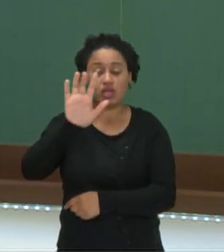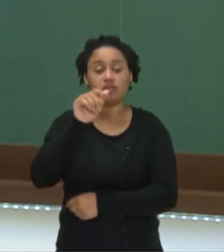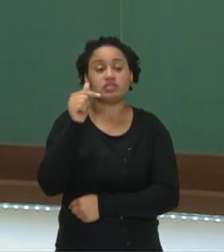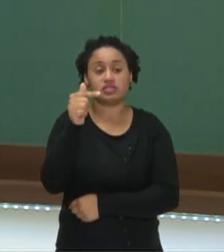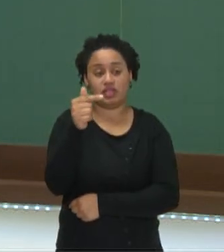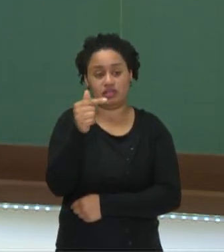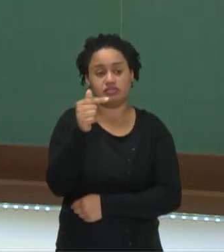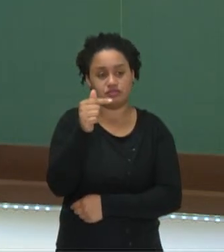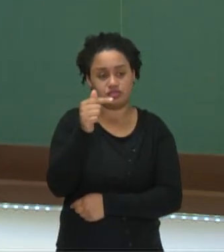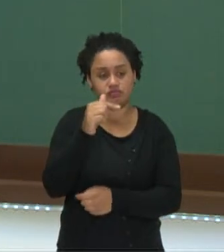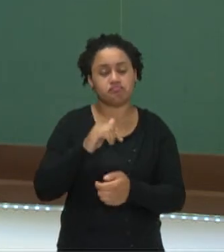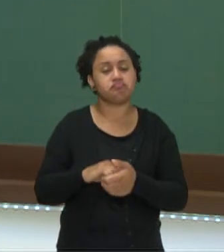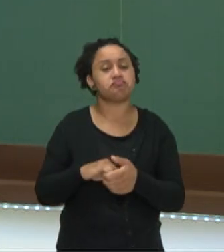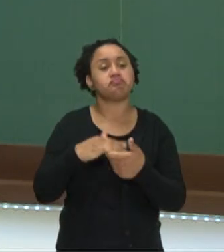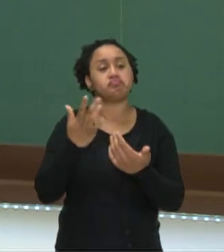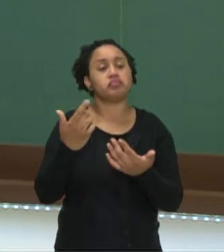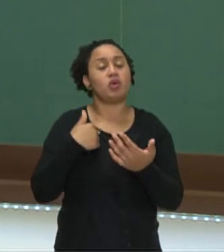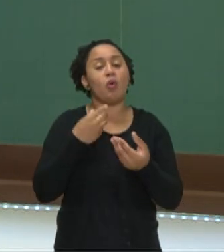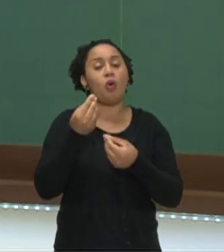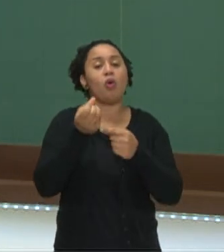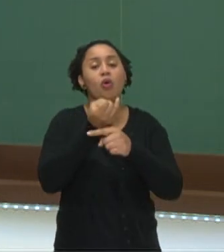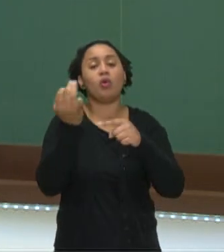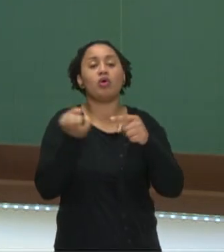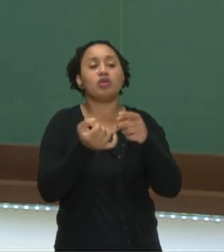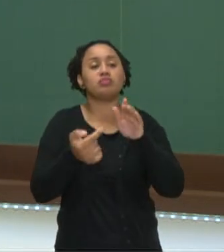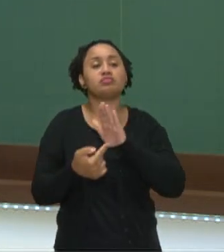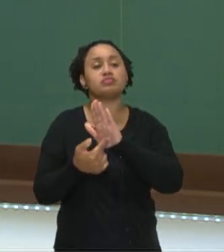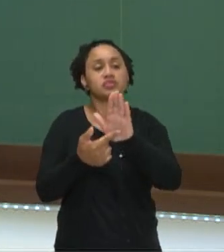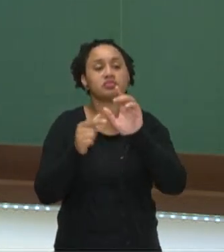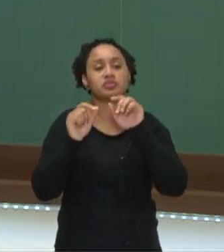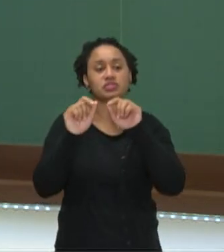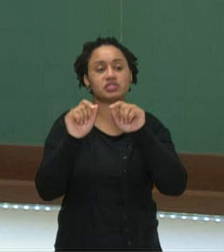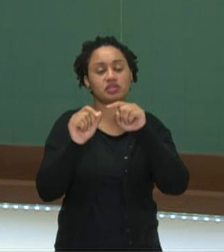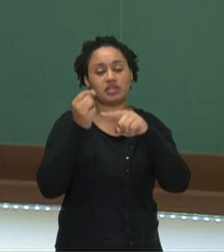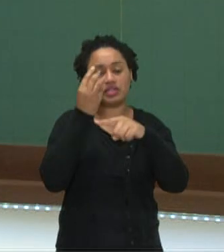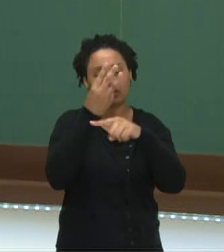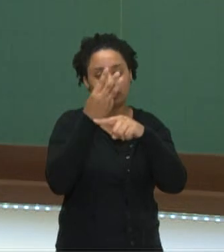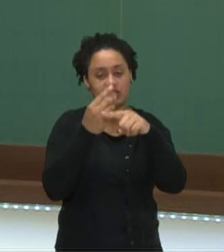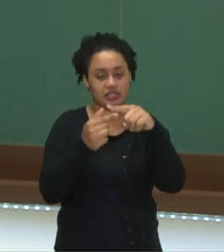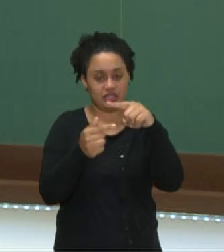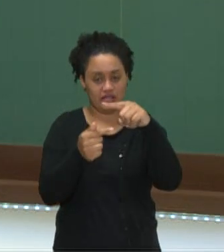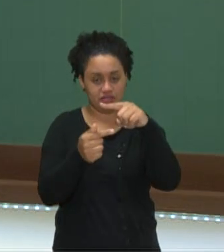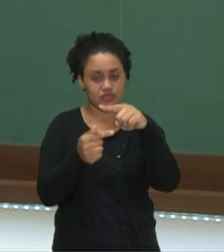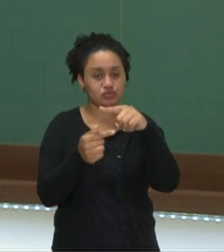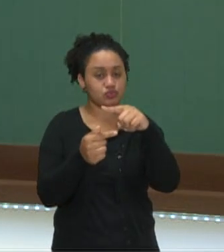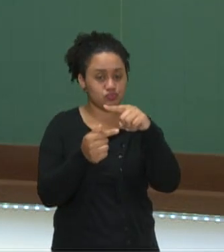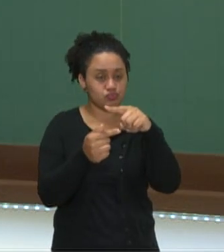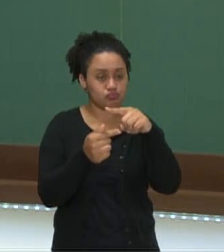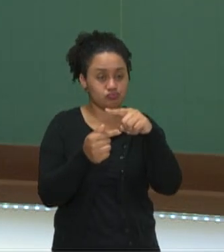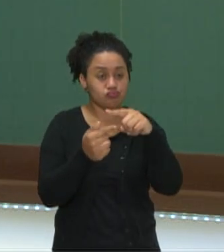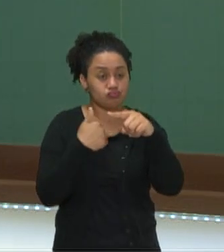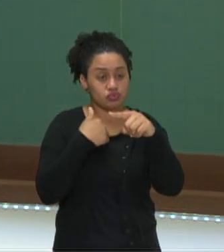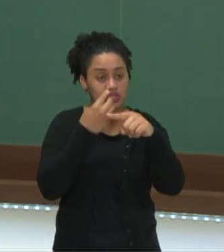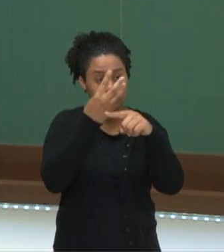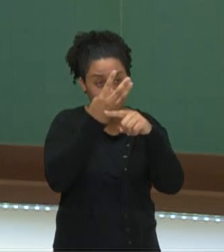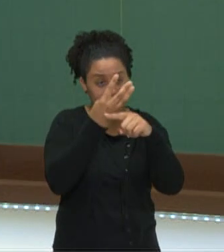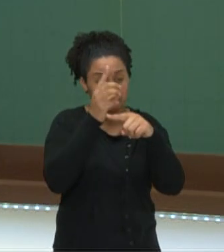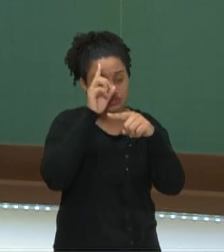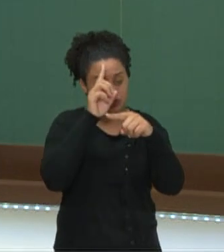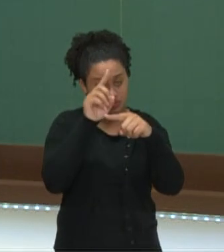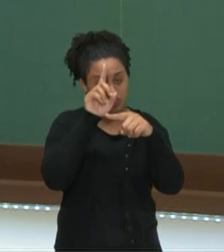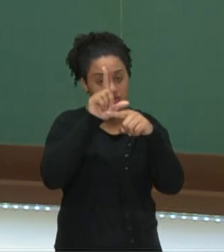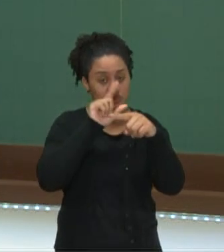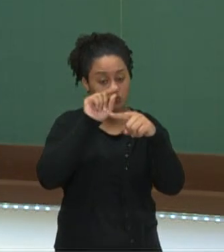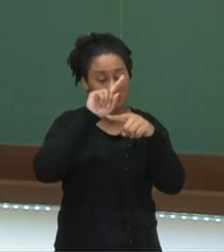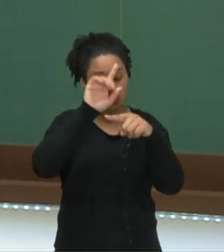de 7 dias. Então, a fração que representa isso para nós é 3 sobre 7. Eu estou pegando 3 dias